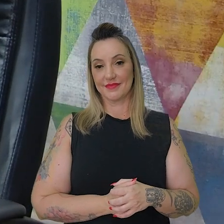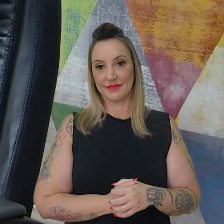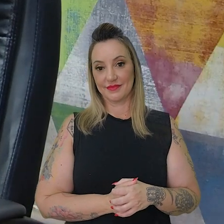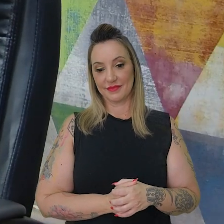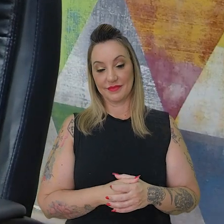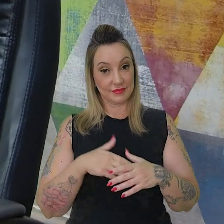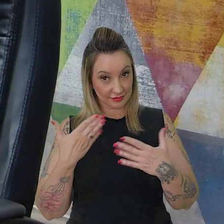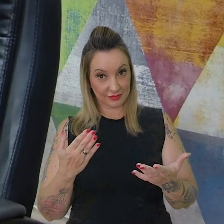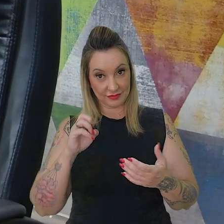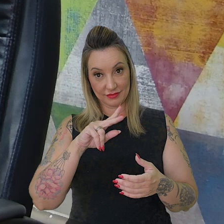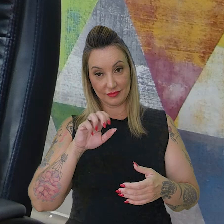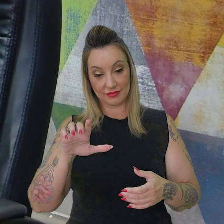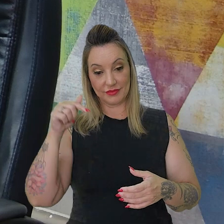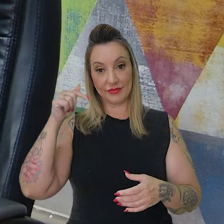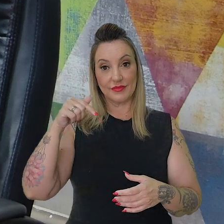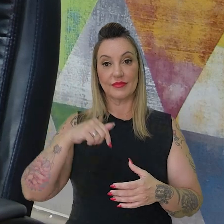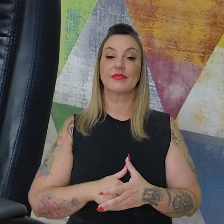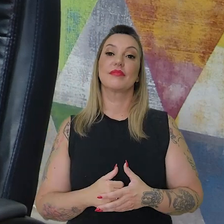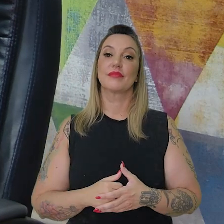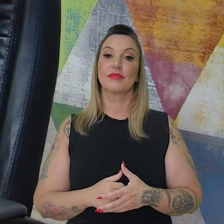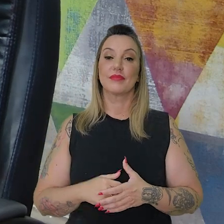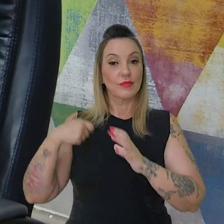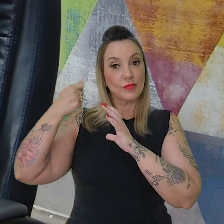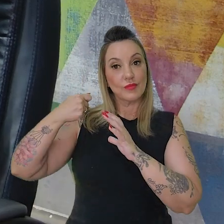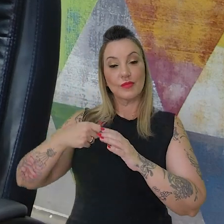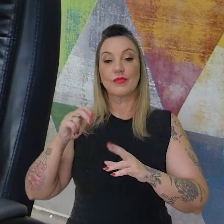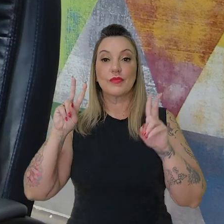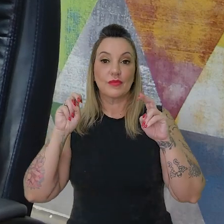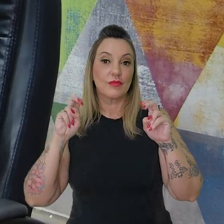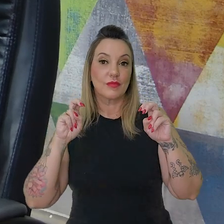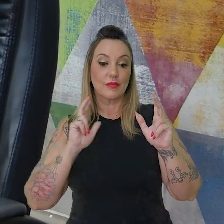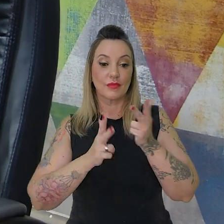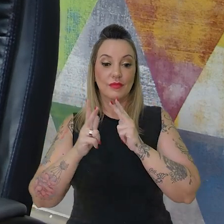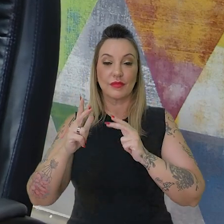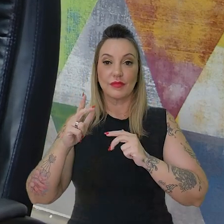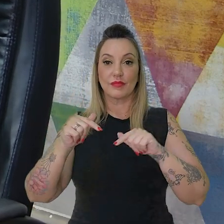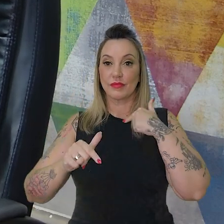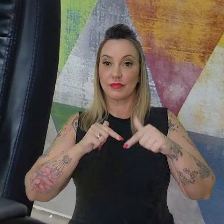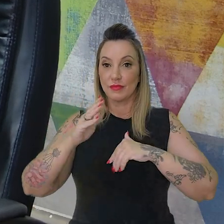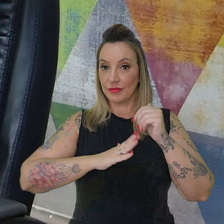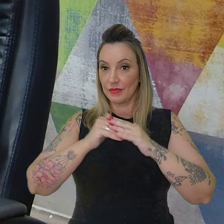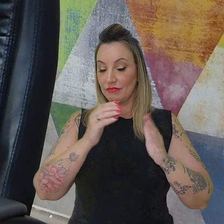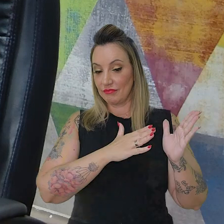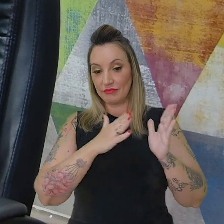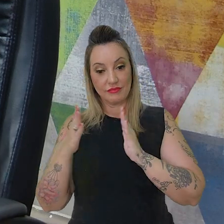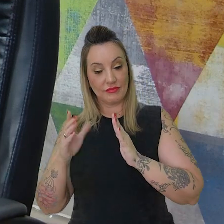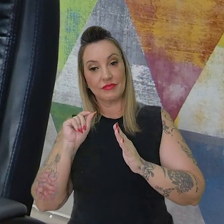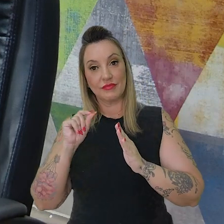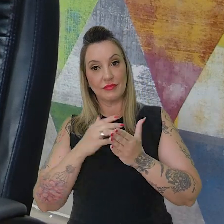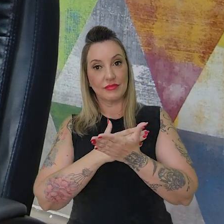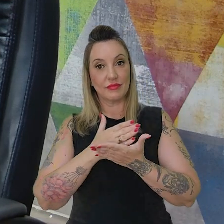an olha aqui no podcast a gente fala sobre carreira e aí pode ser para quem tá